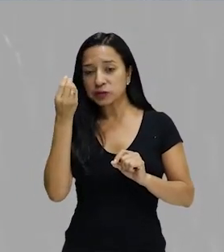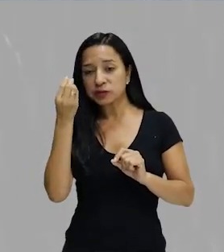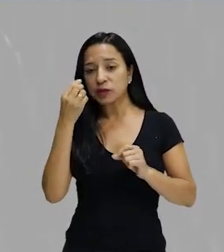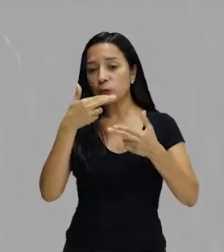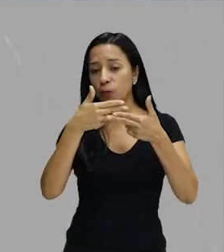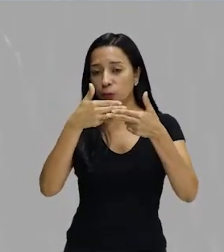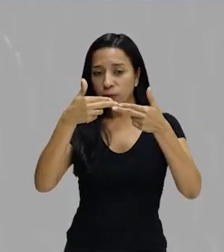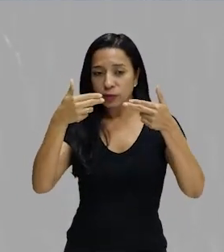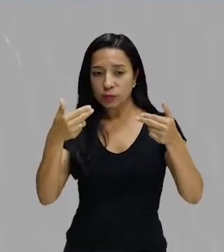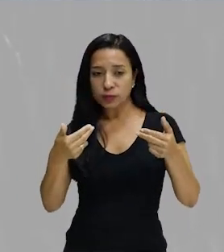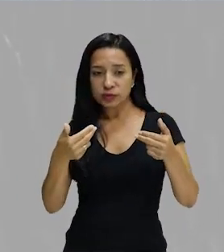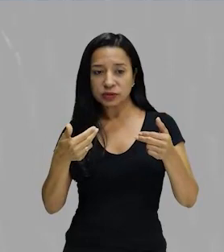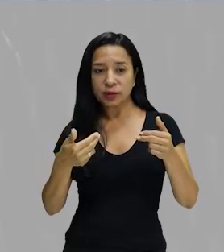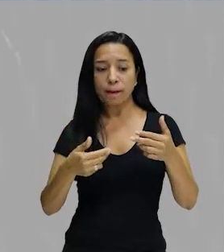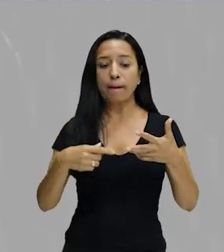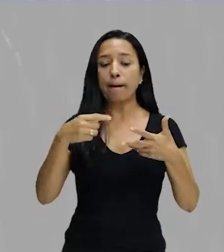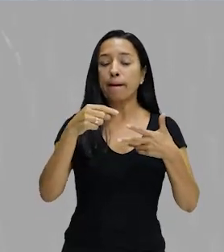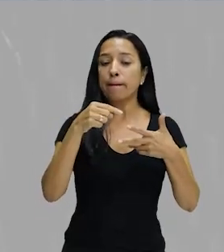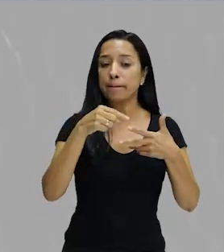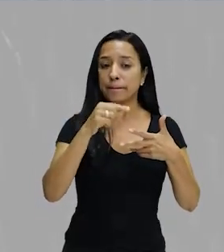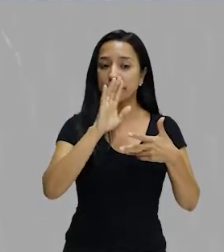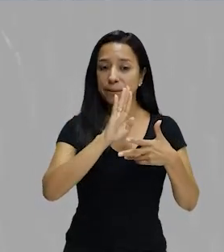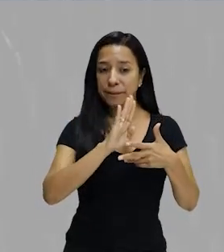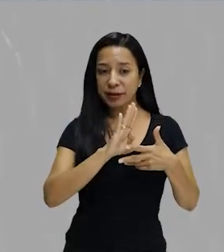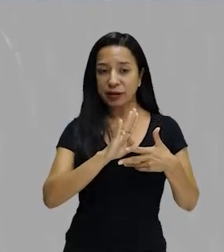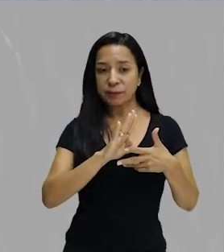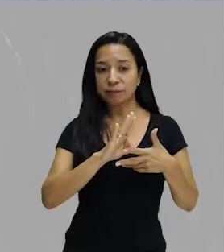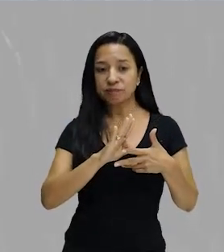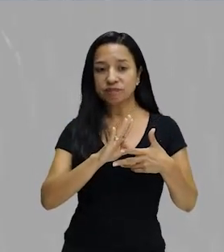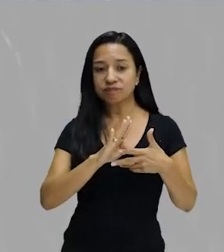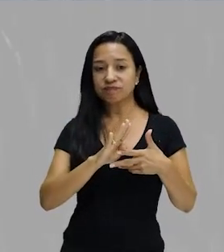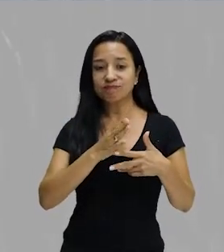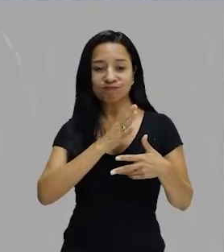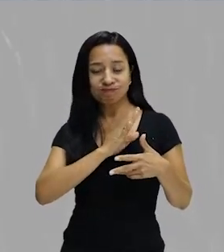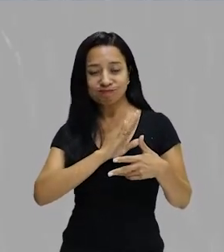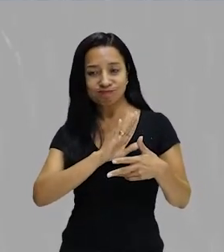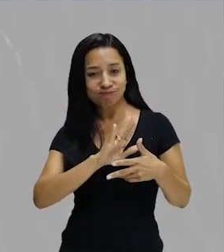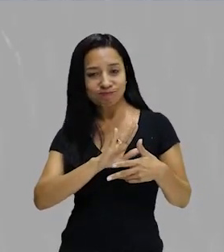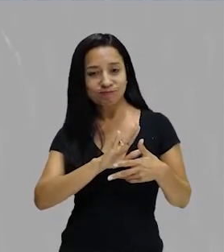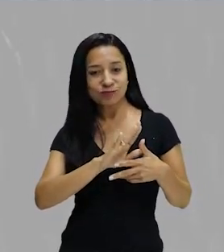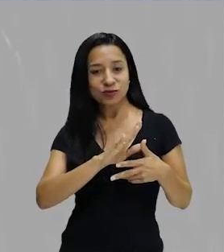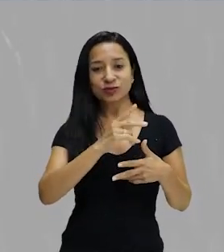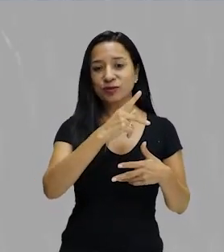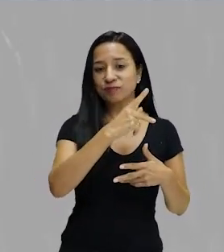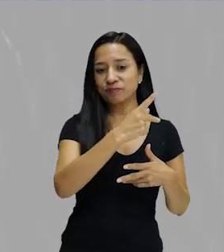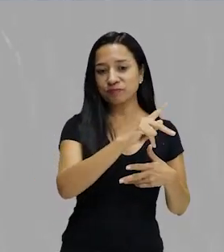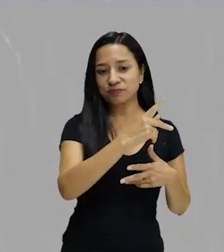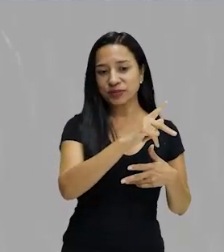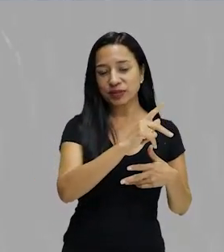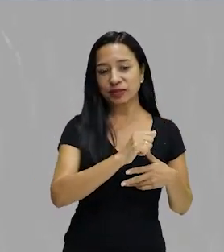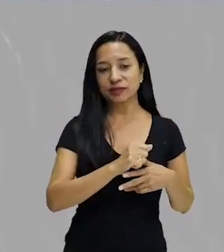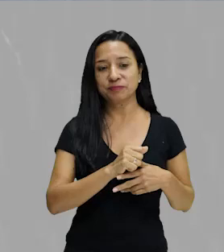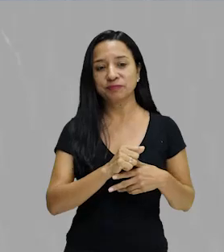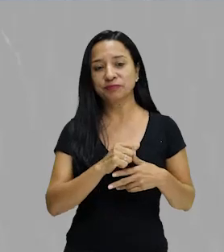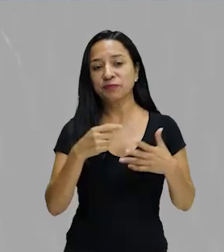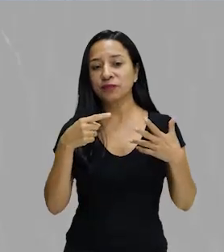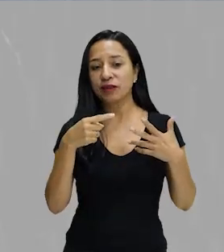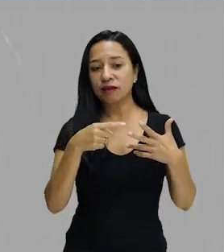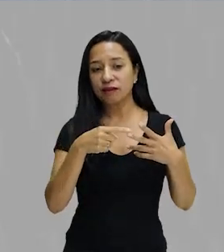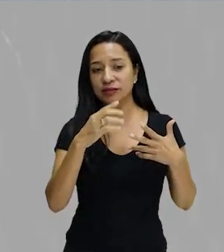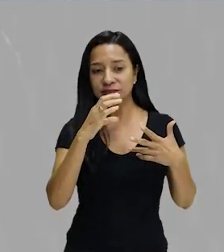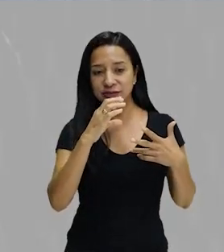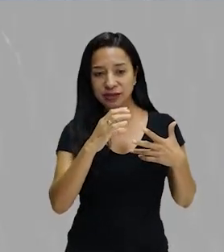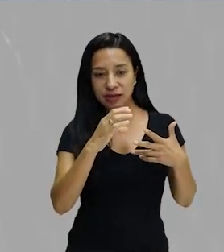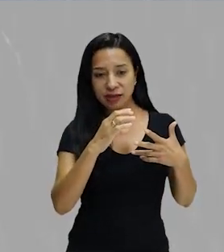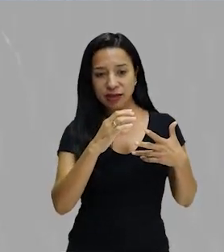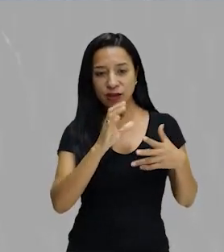endereço, não simpatizei com ele, simpatizar. Quem simpatiza, simpatiza com alguém. O filme a que